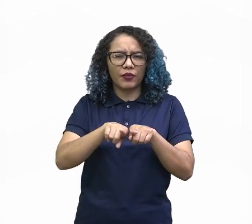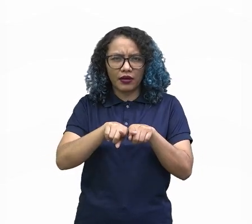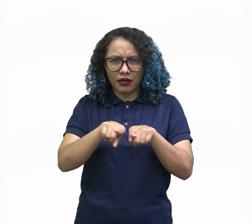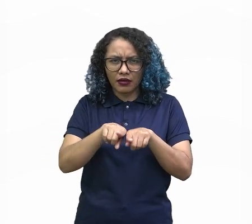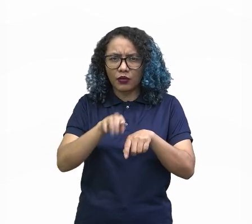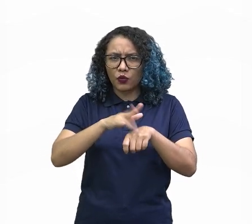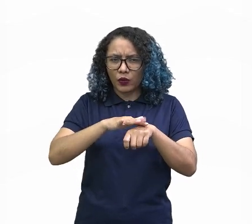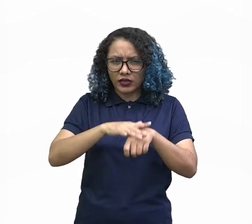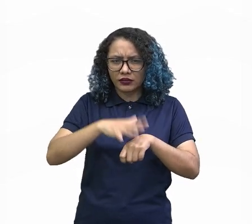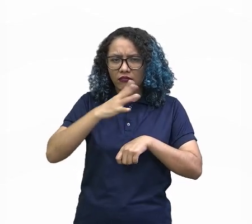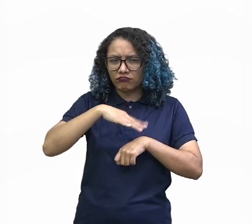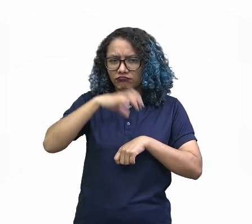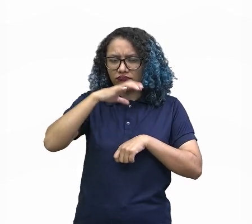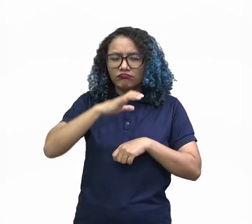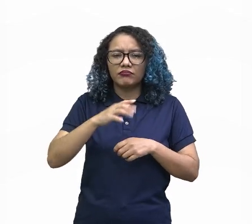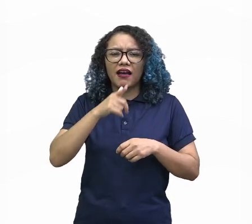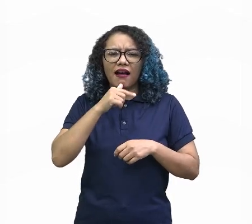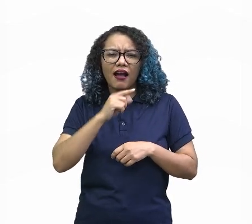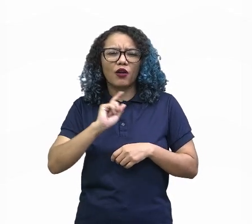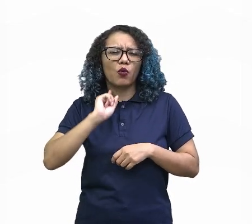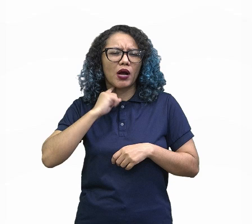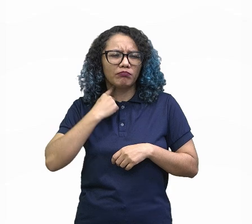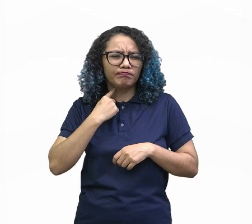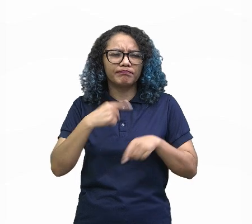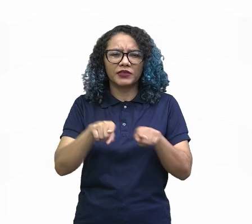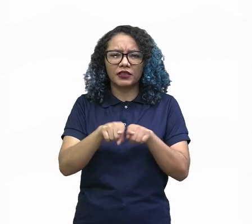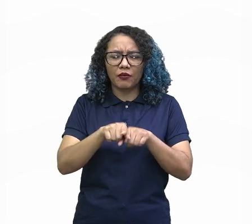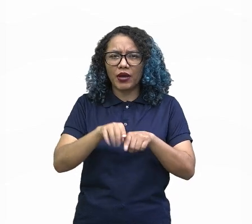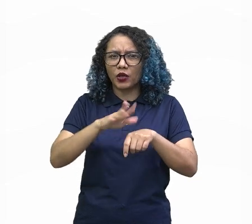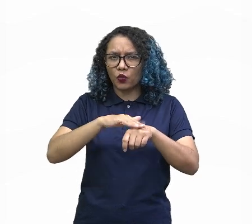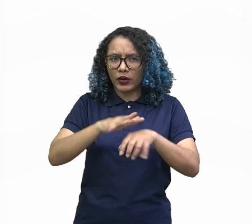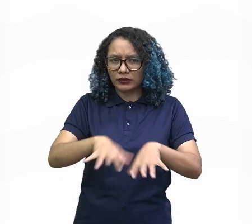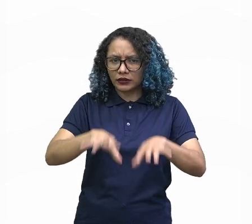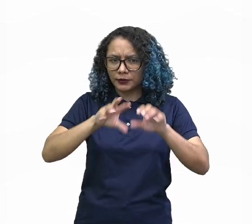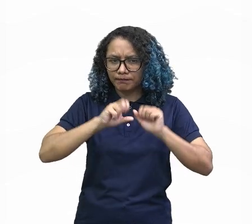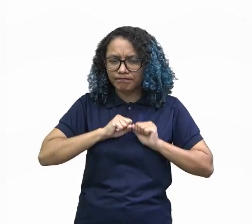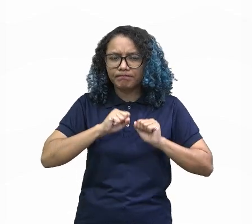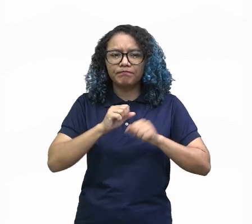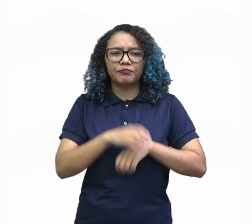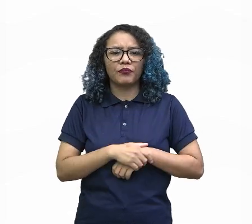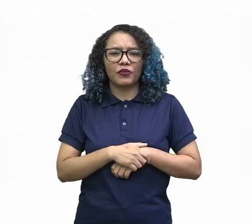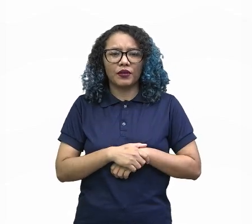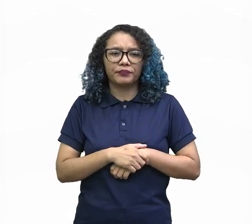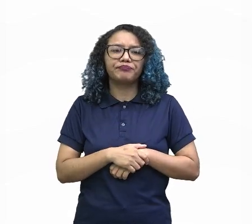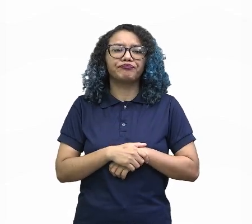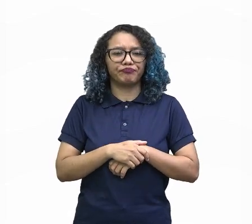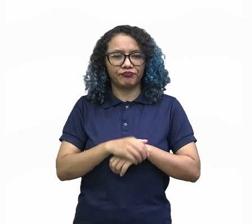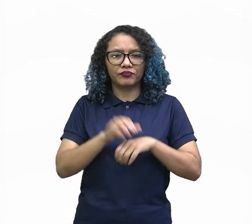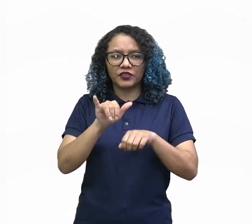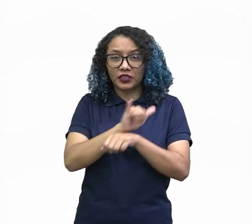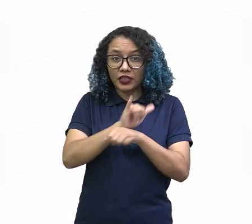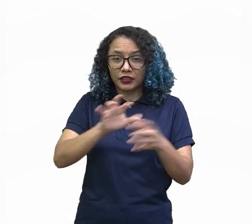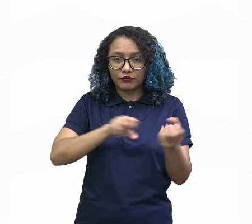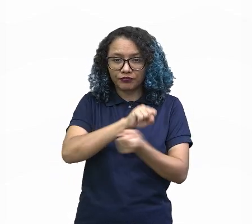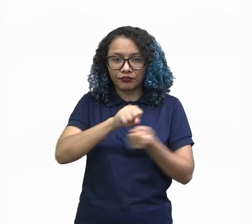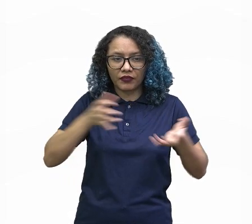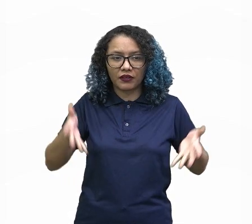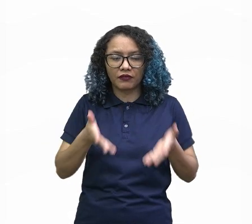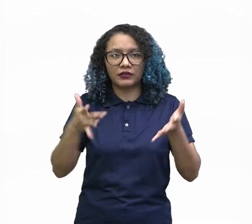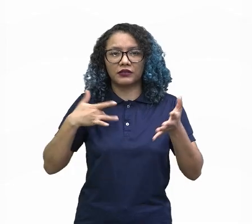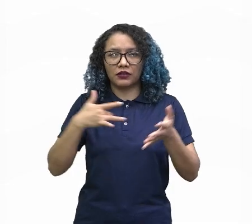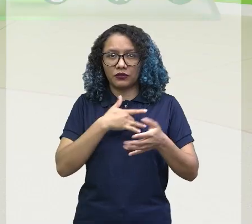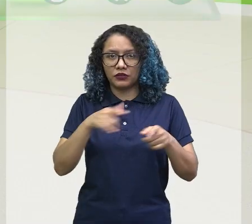respiratórias, água contaminada e doenças infecciosas, soluções sustentáveis, promovendo saúde